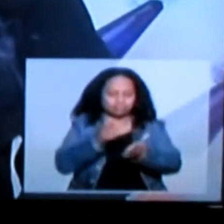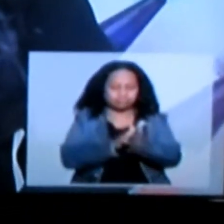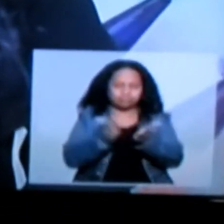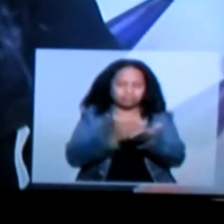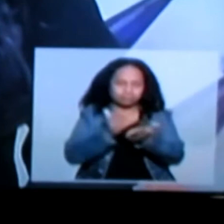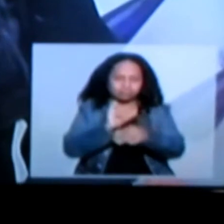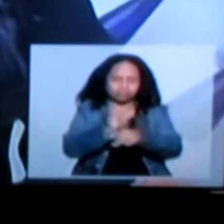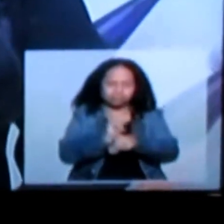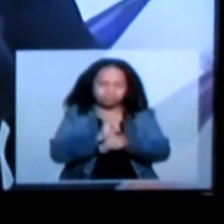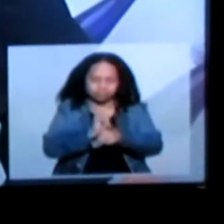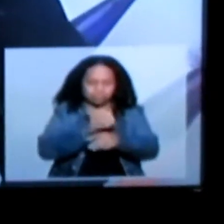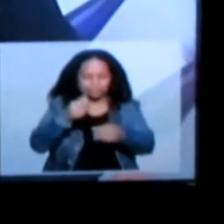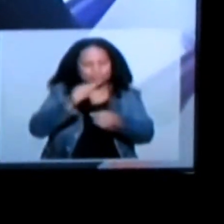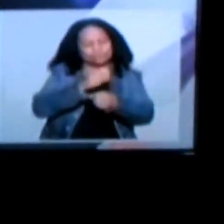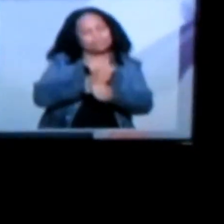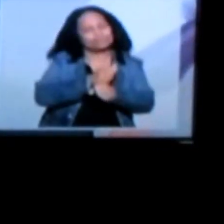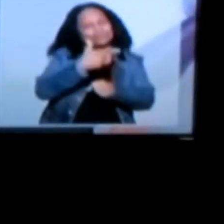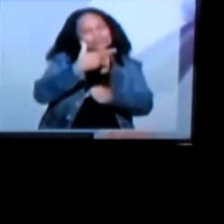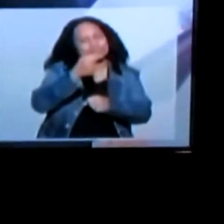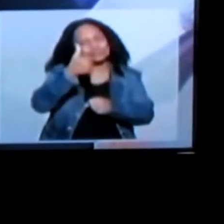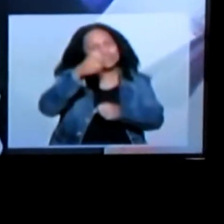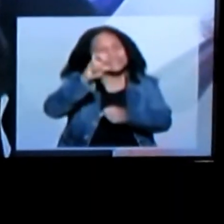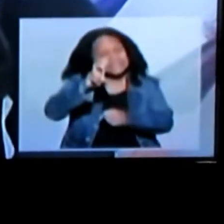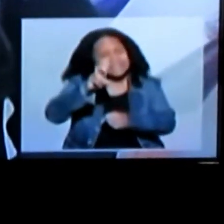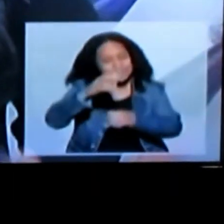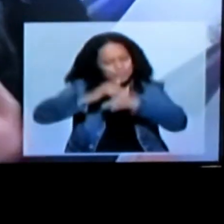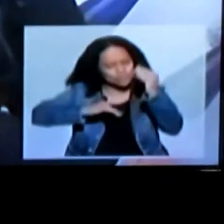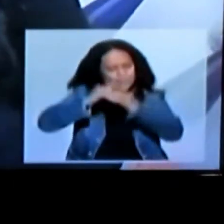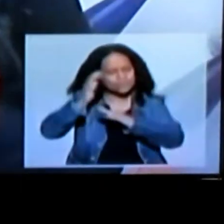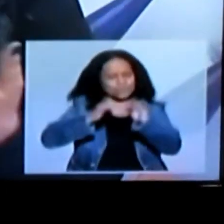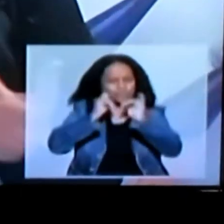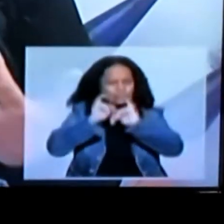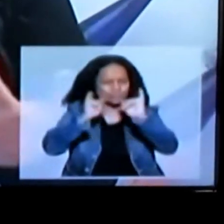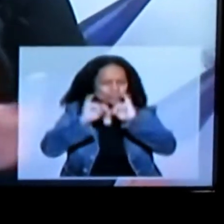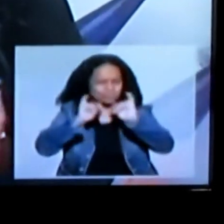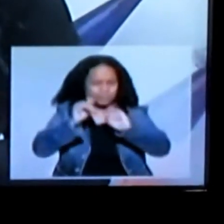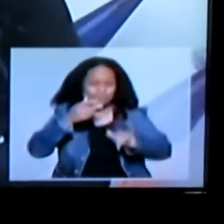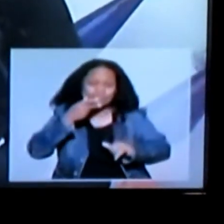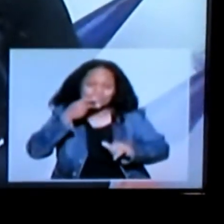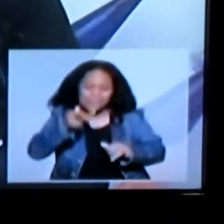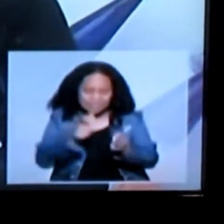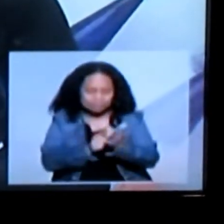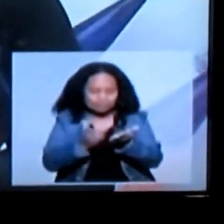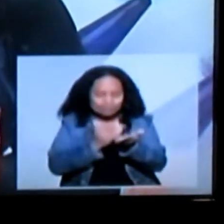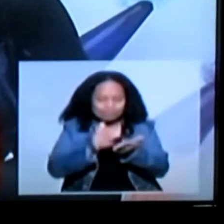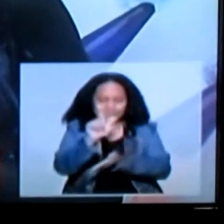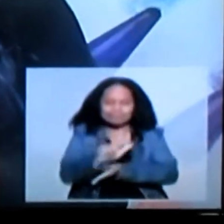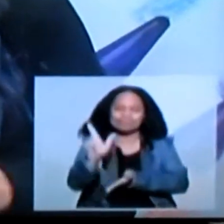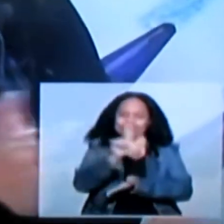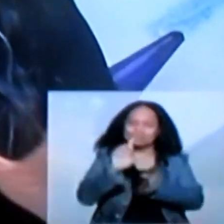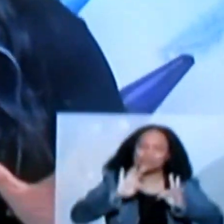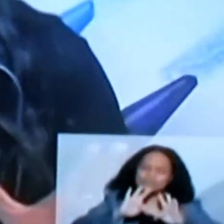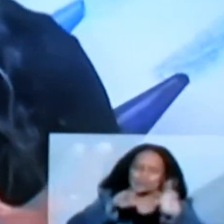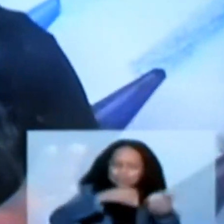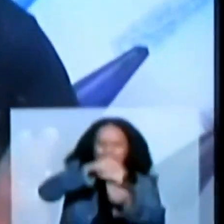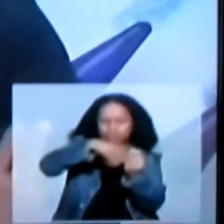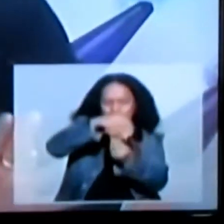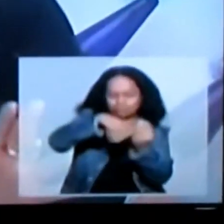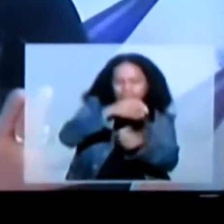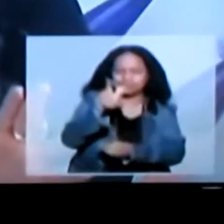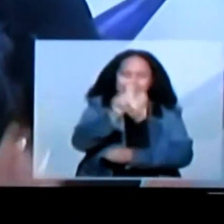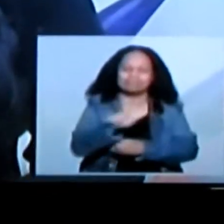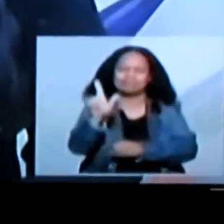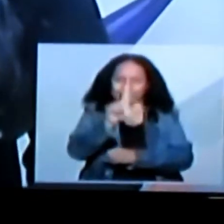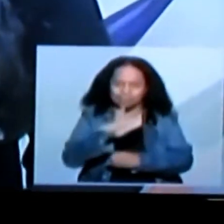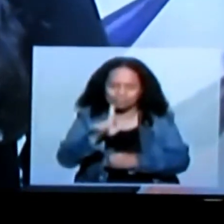Se popularizou no Brasil em 2015. Esses profissionais dão dicas, fazem comentários sobre obras literárias e tudo que envolve o mundo